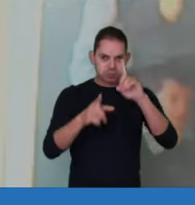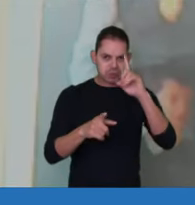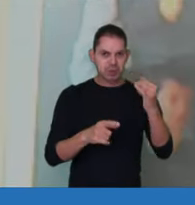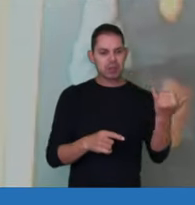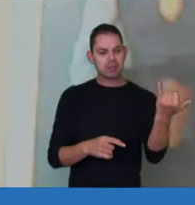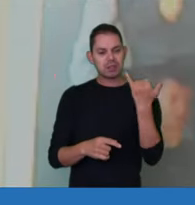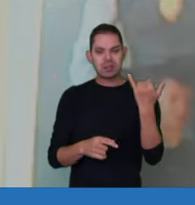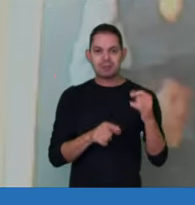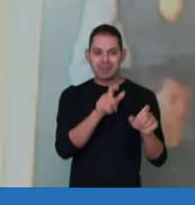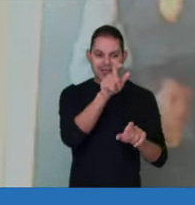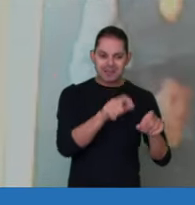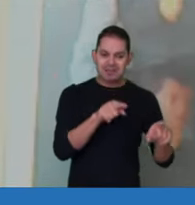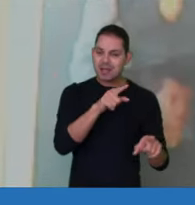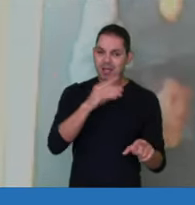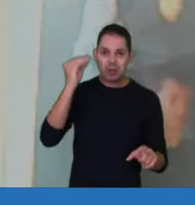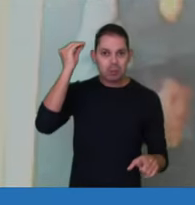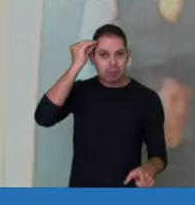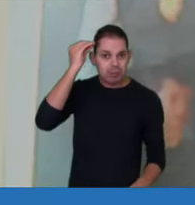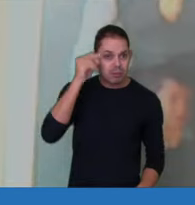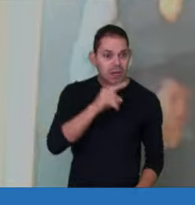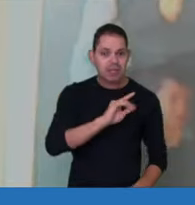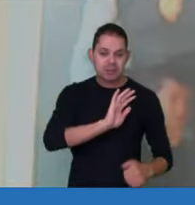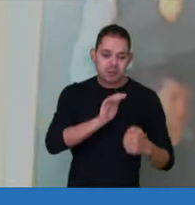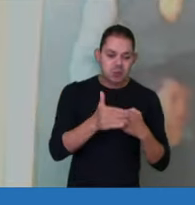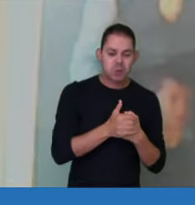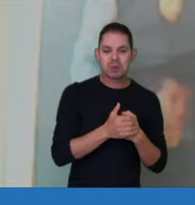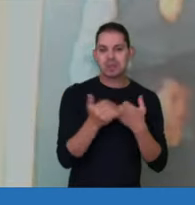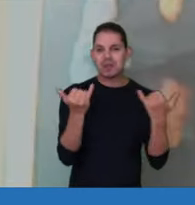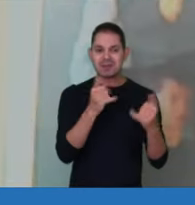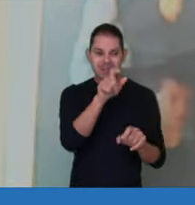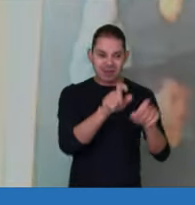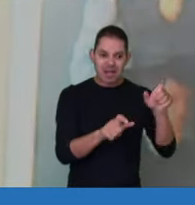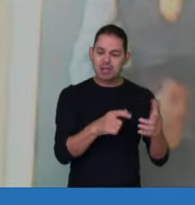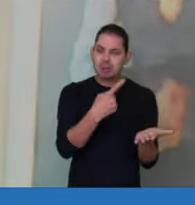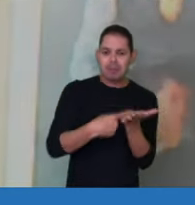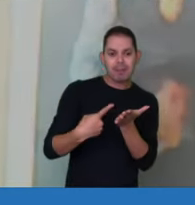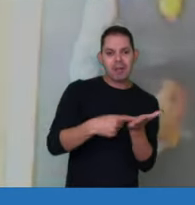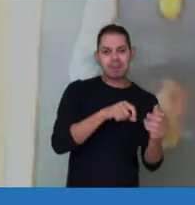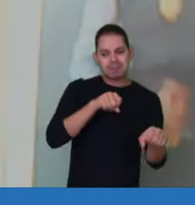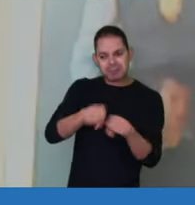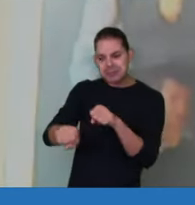ocultá-las. Serem, no caso, as pessoas que planejaram.